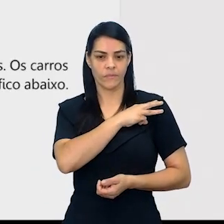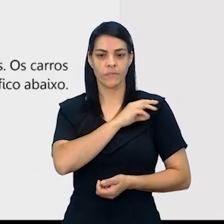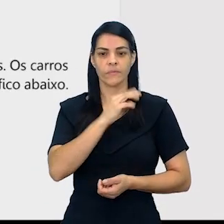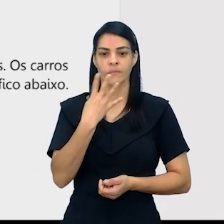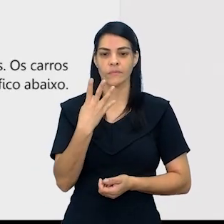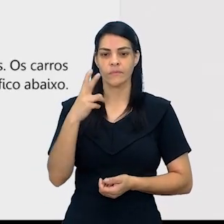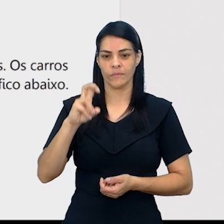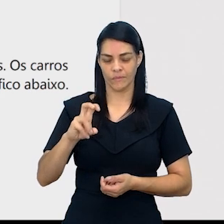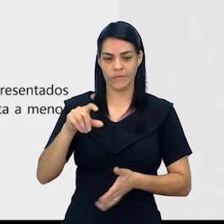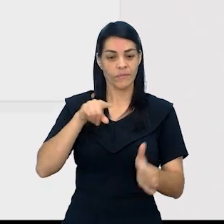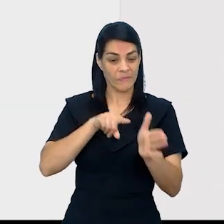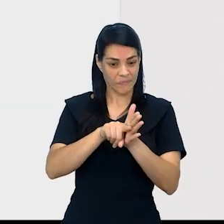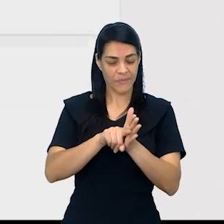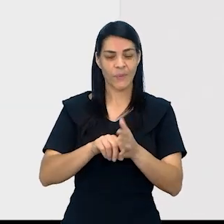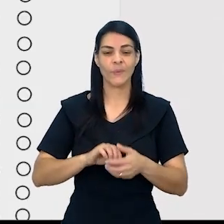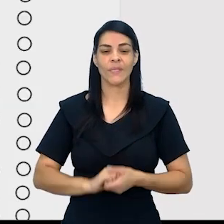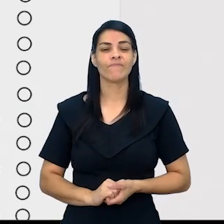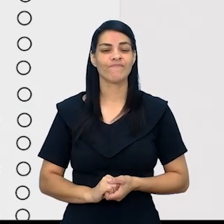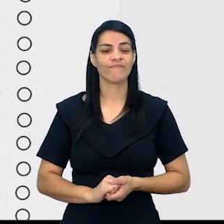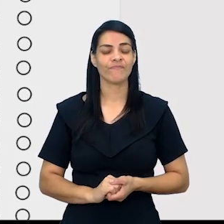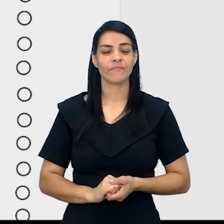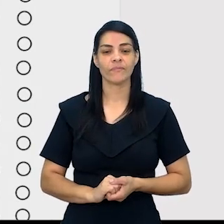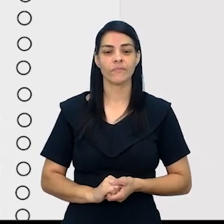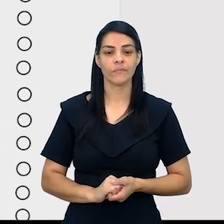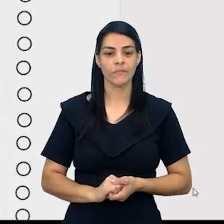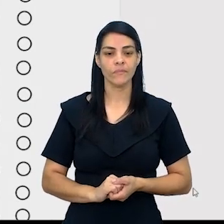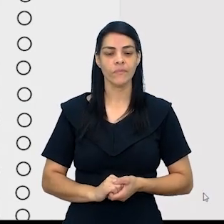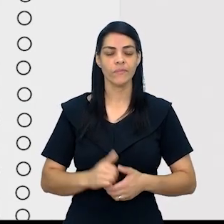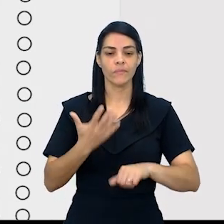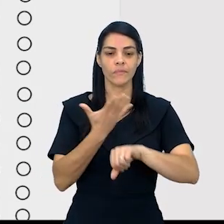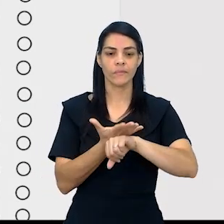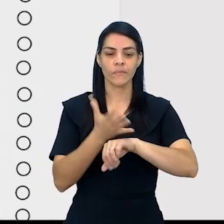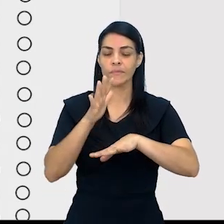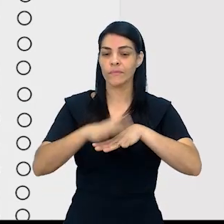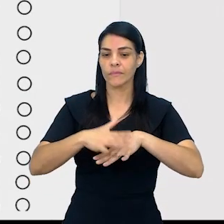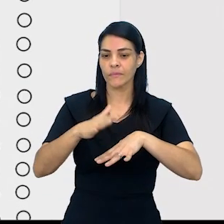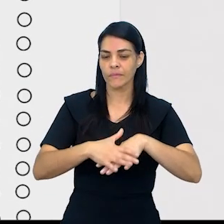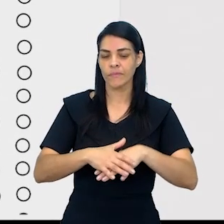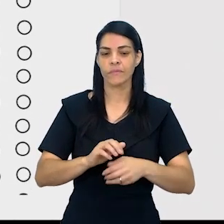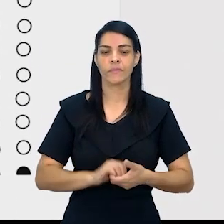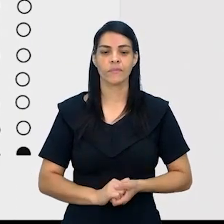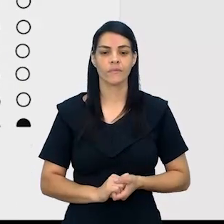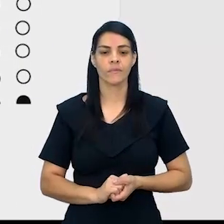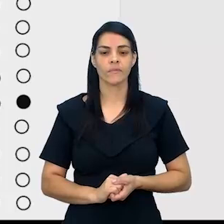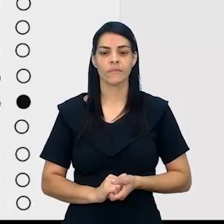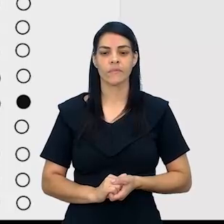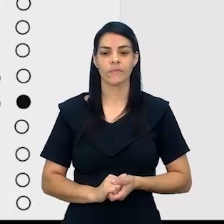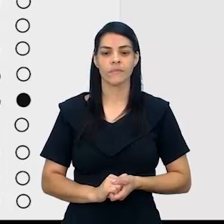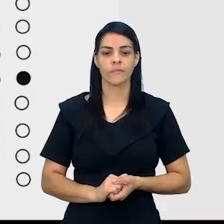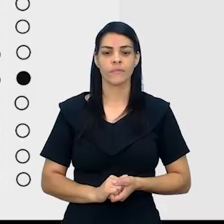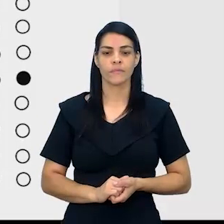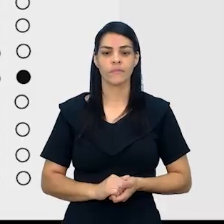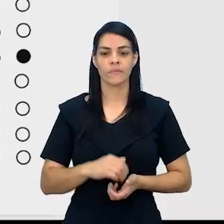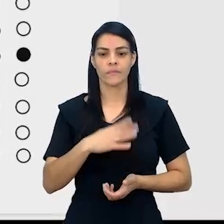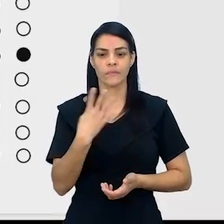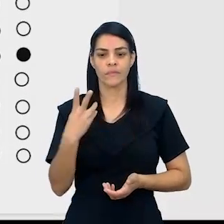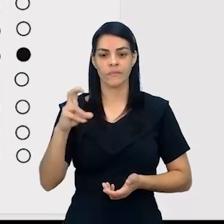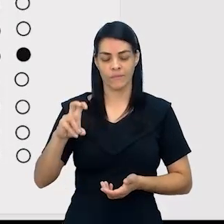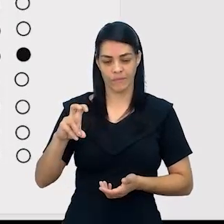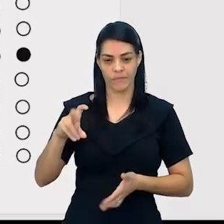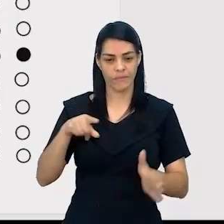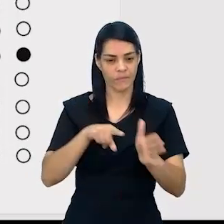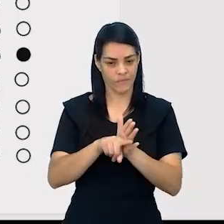45 questões sendo que de matemática foram 45